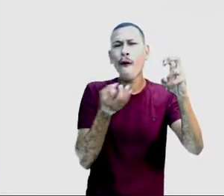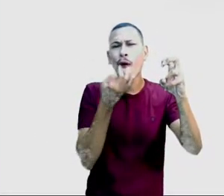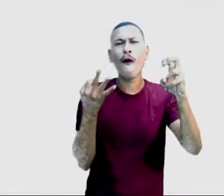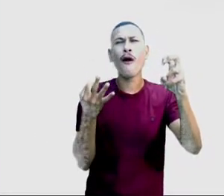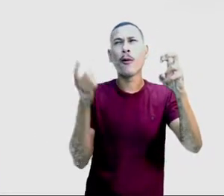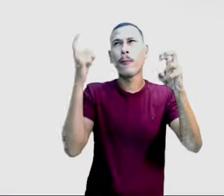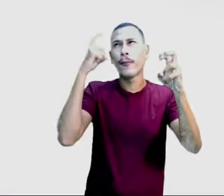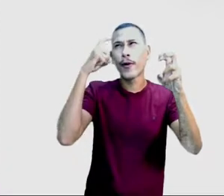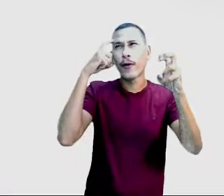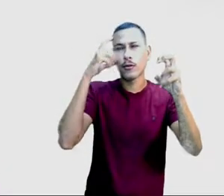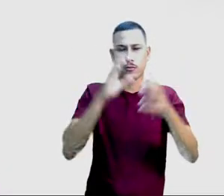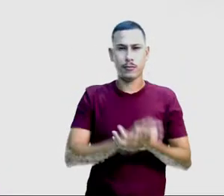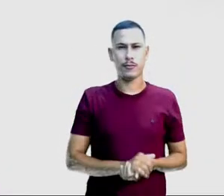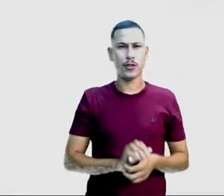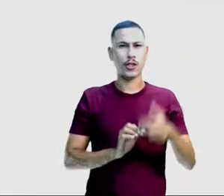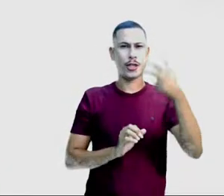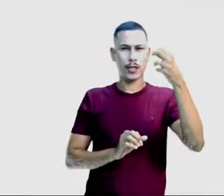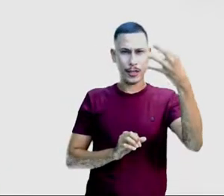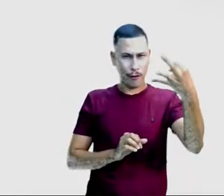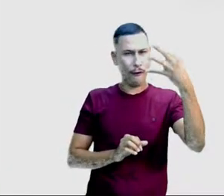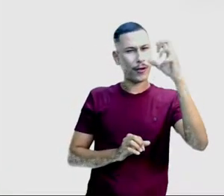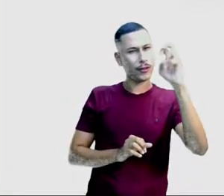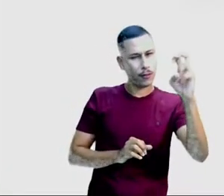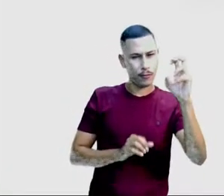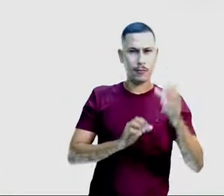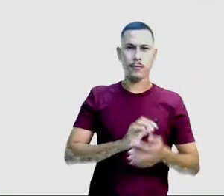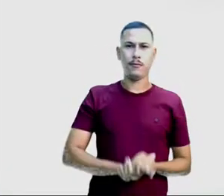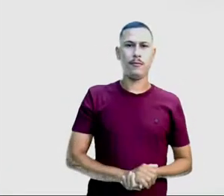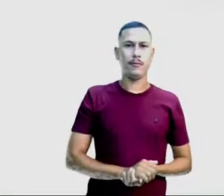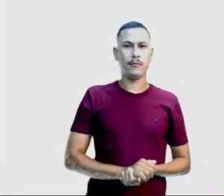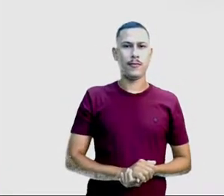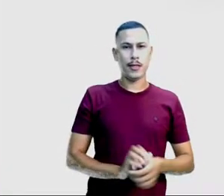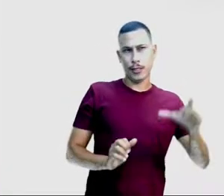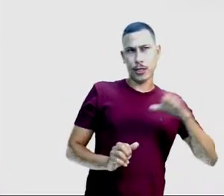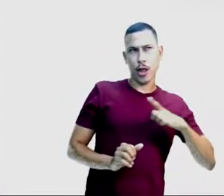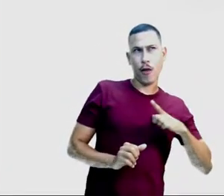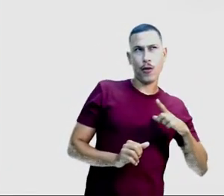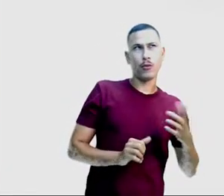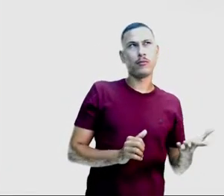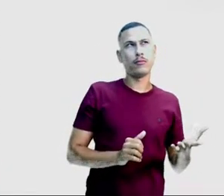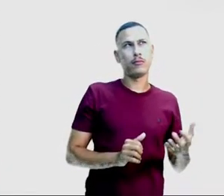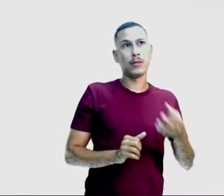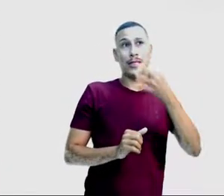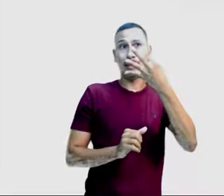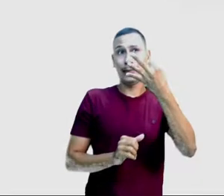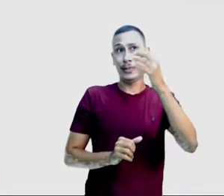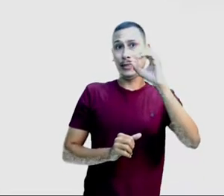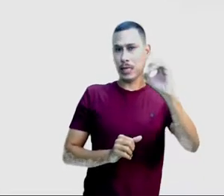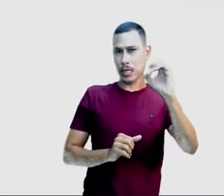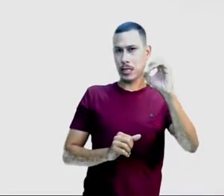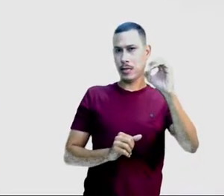está pensando, se eu tenho 35, eu tenho 30